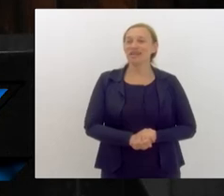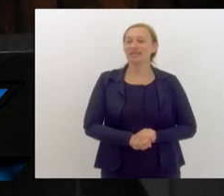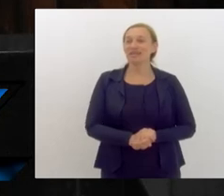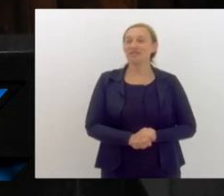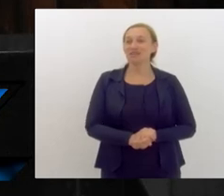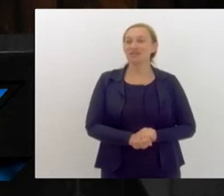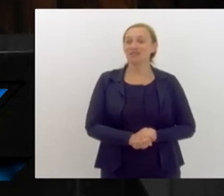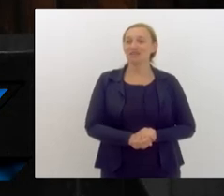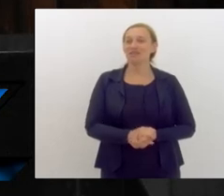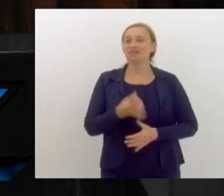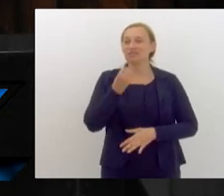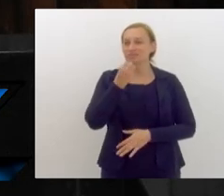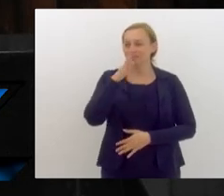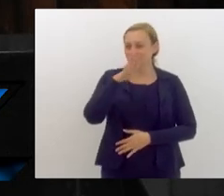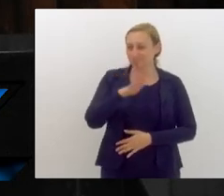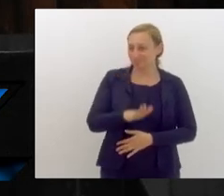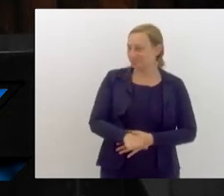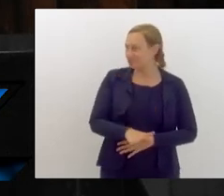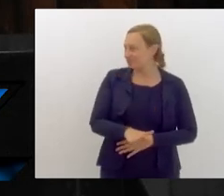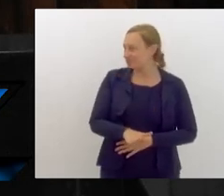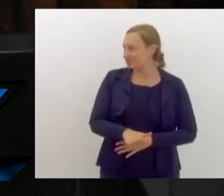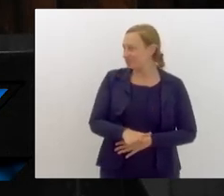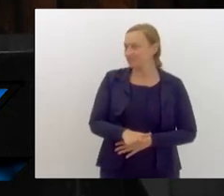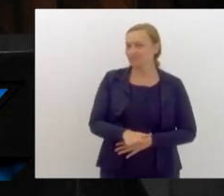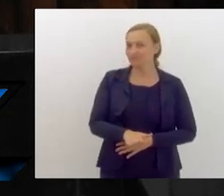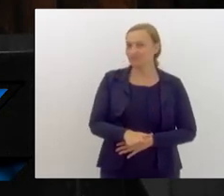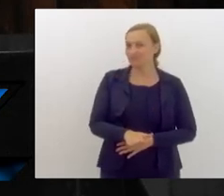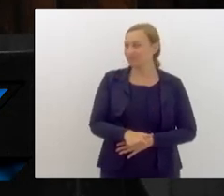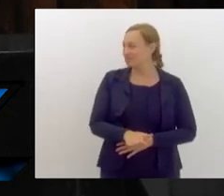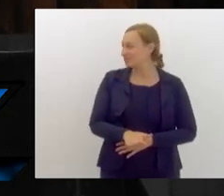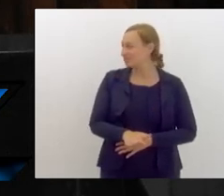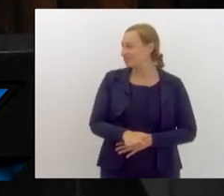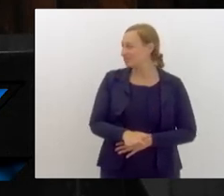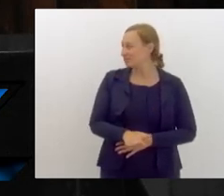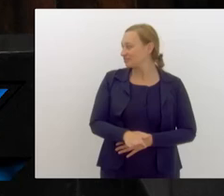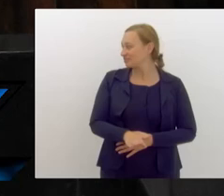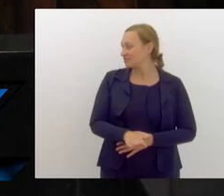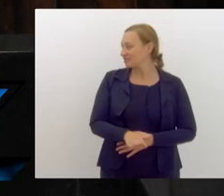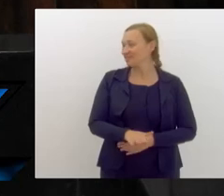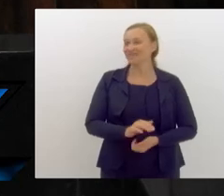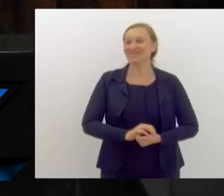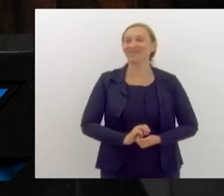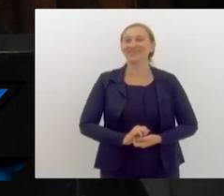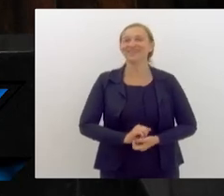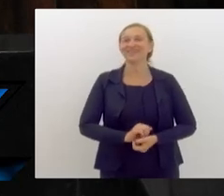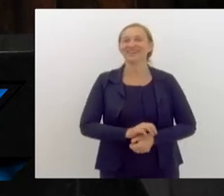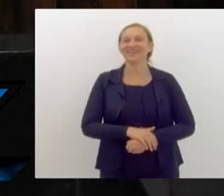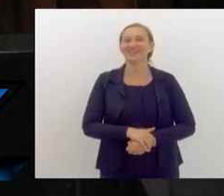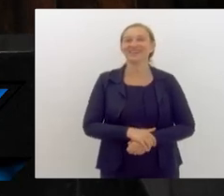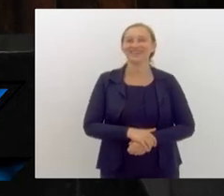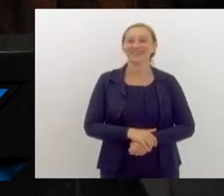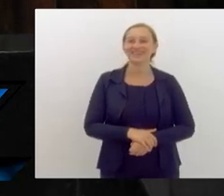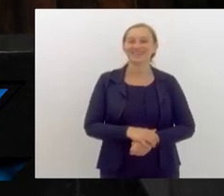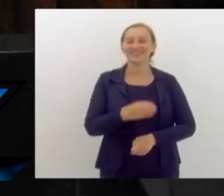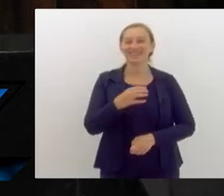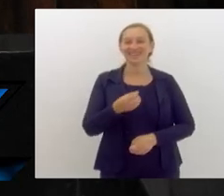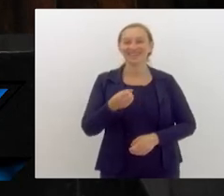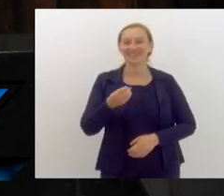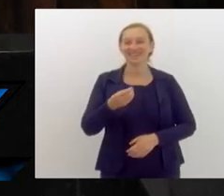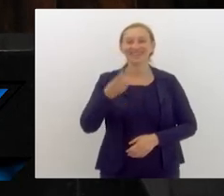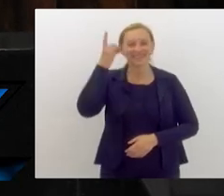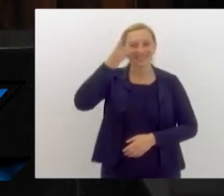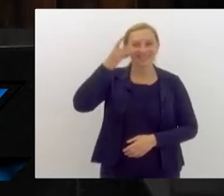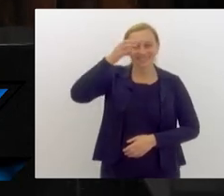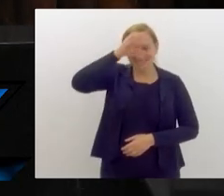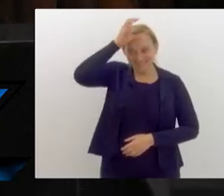Boa tarde Nobre deputada Tia Josi na condição de Presidente aqui na